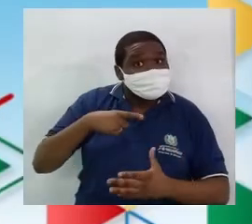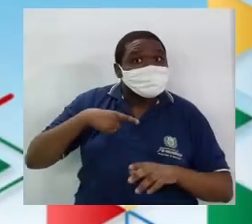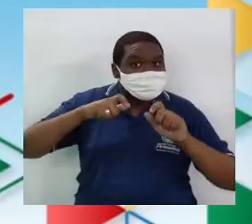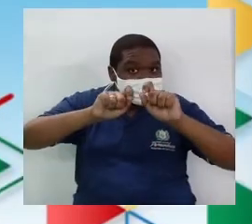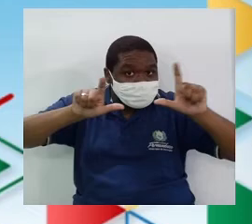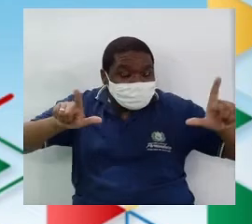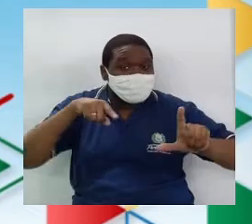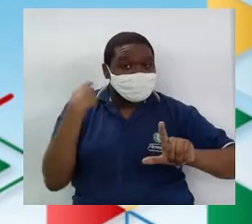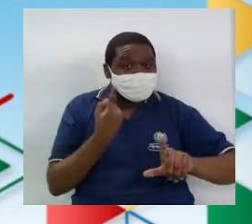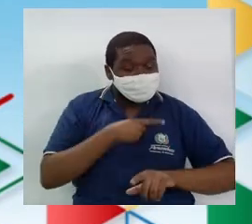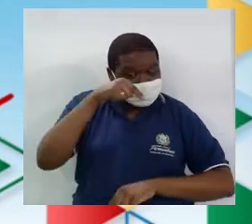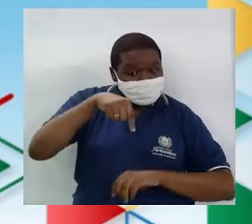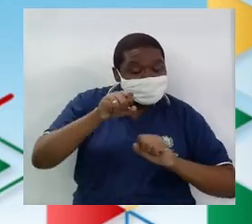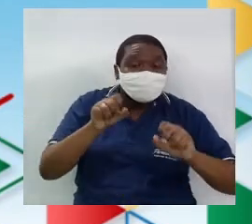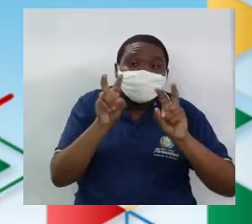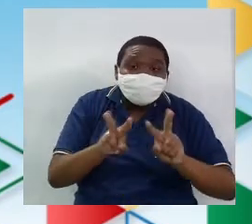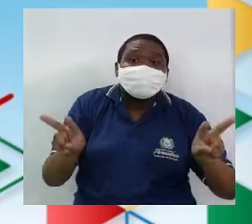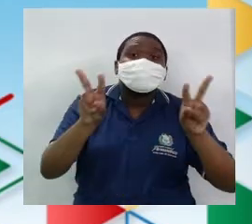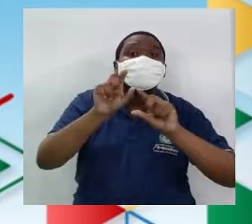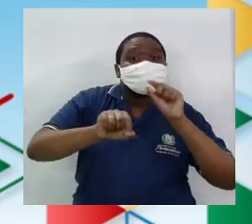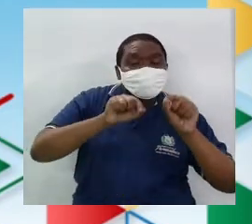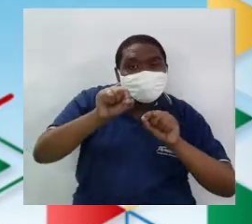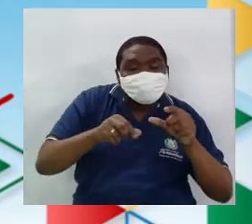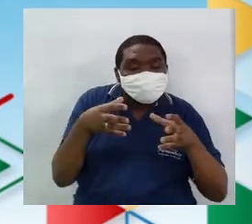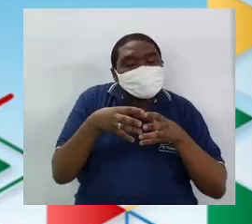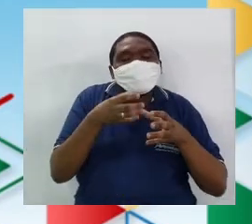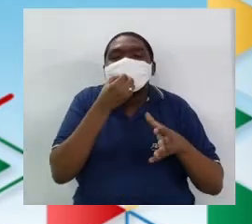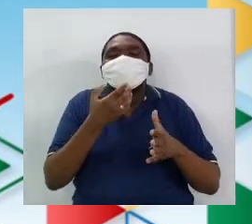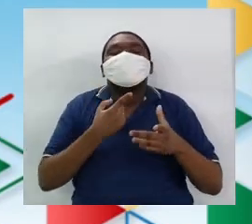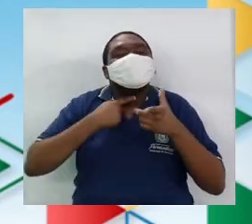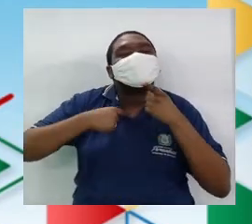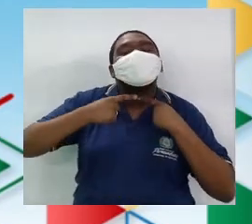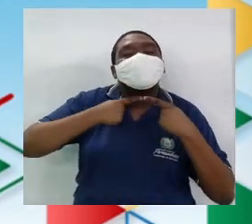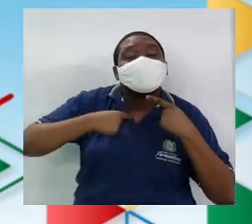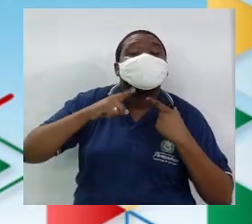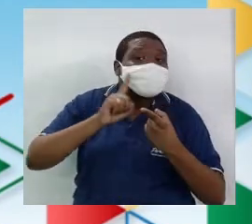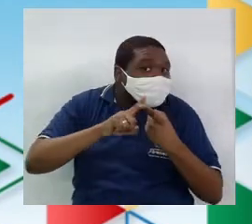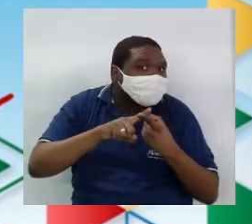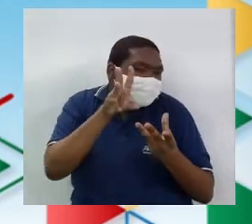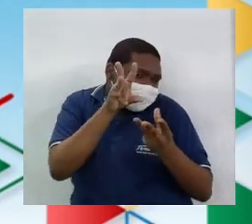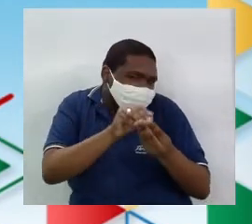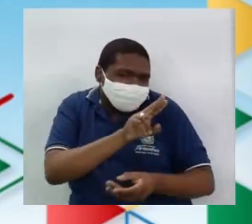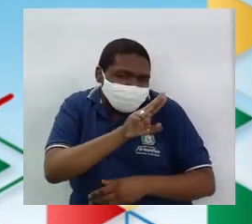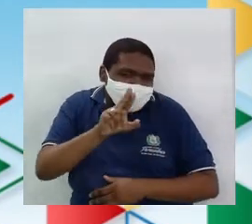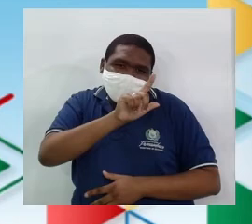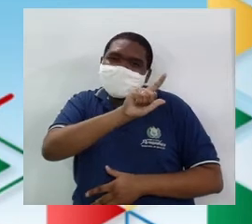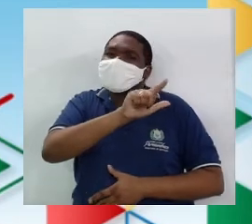tela, podemos ver, Legião da Boa Vontade, também chamada de